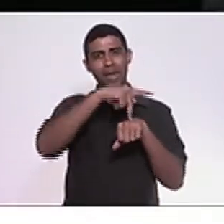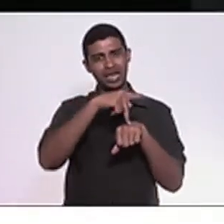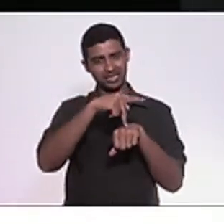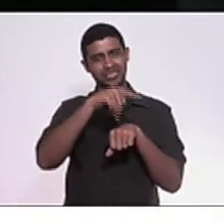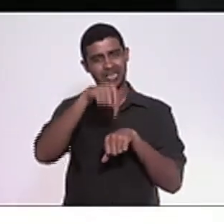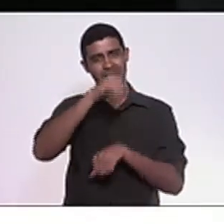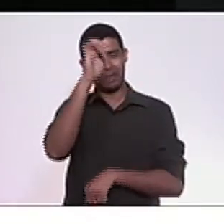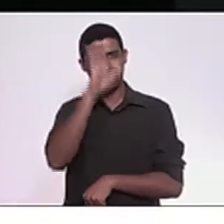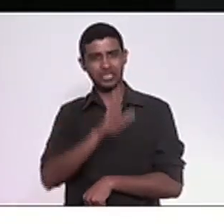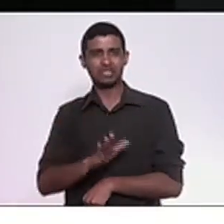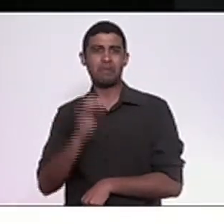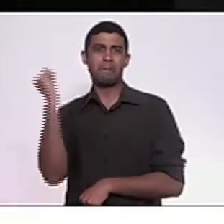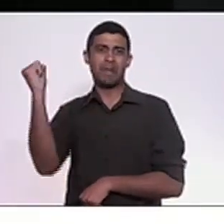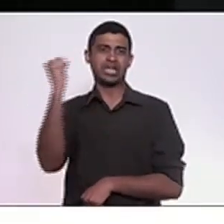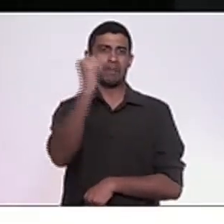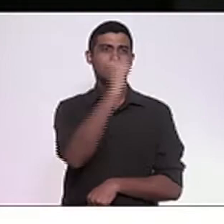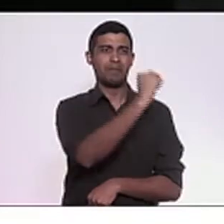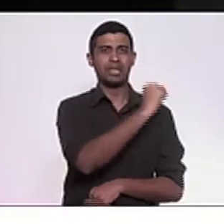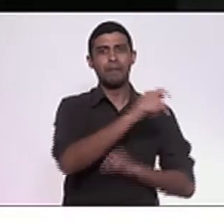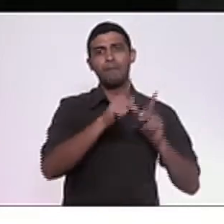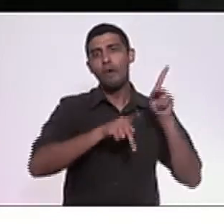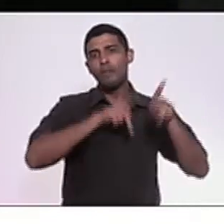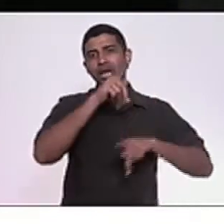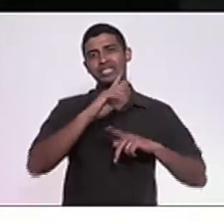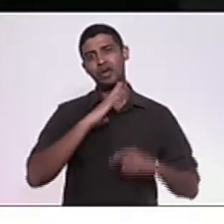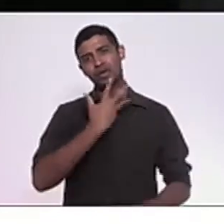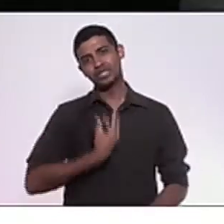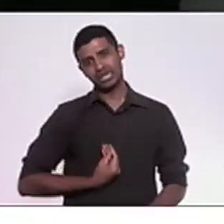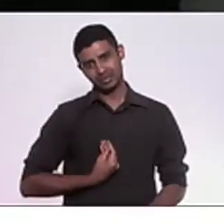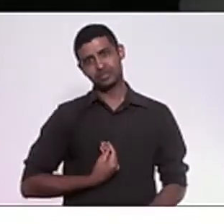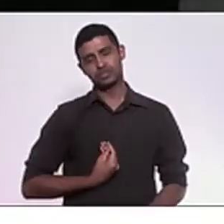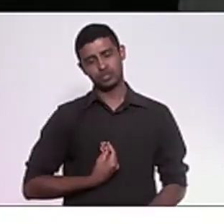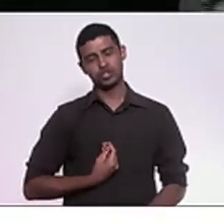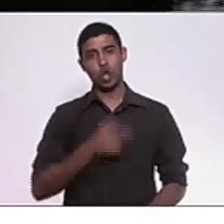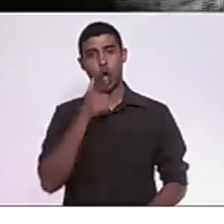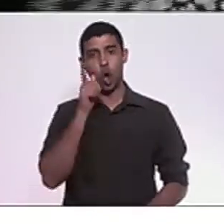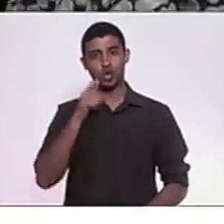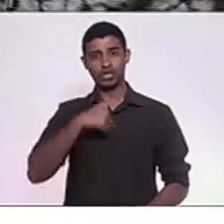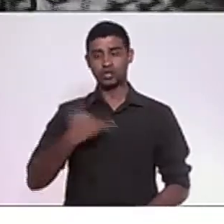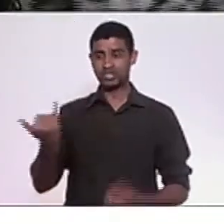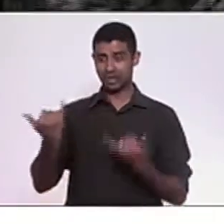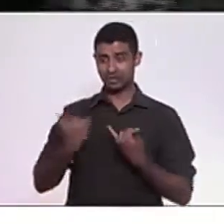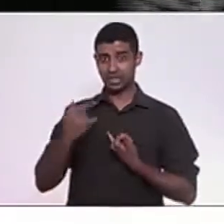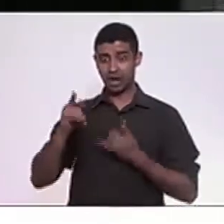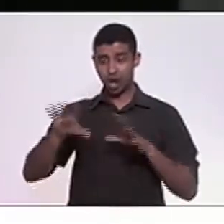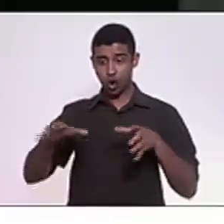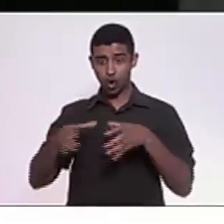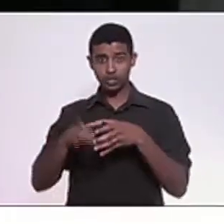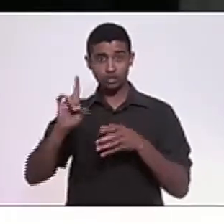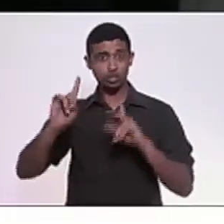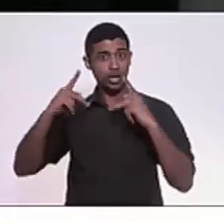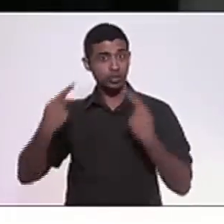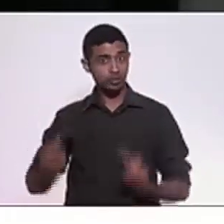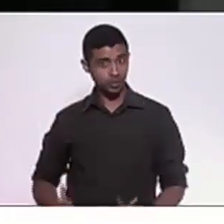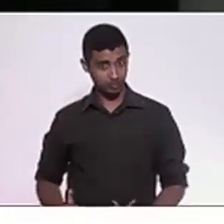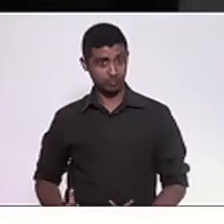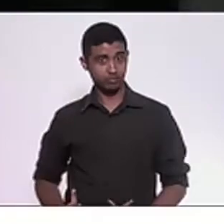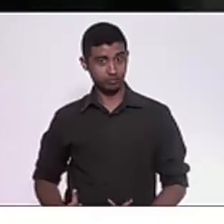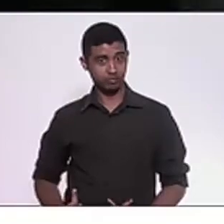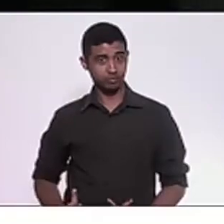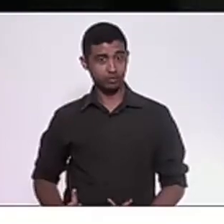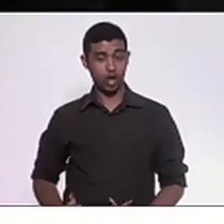população trans no mundo. Ontem a gente soube pela Comissão de Direitos Humanos que